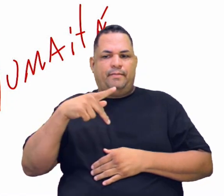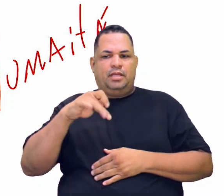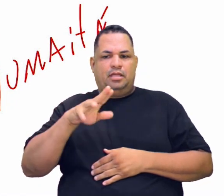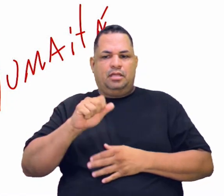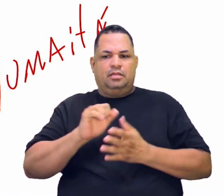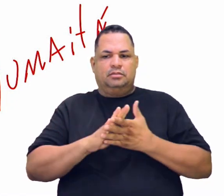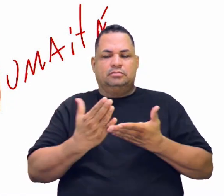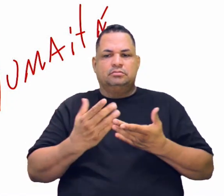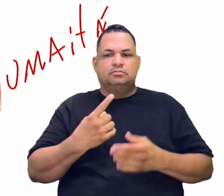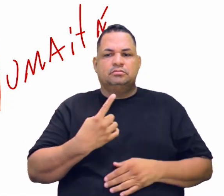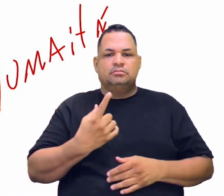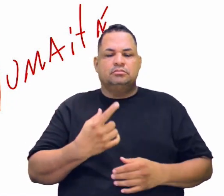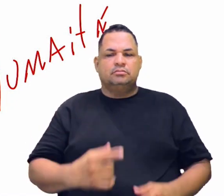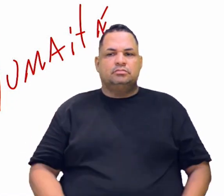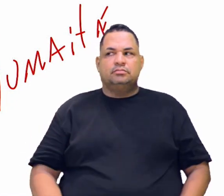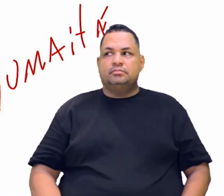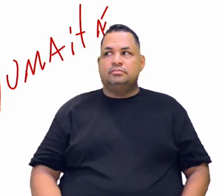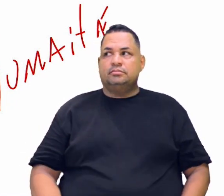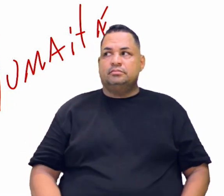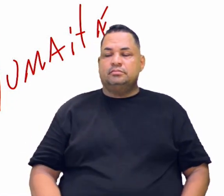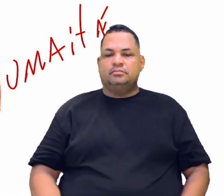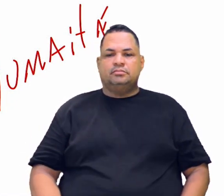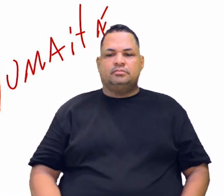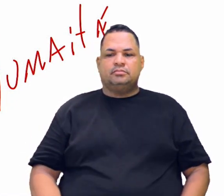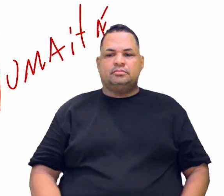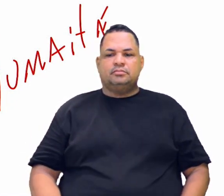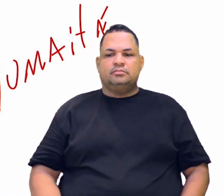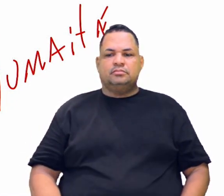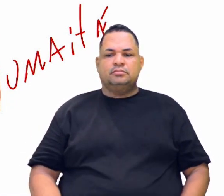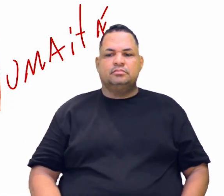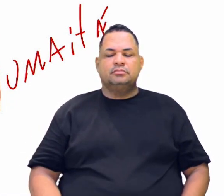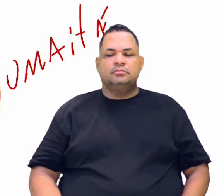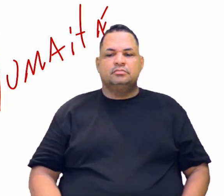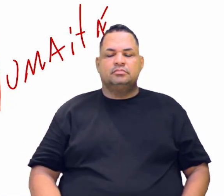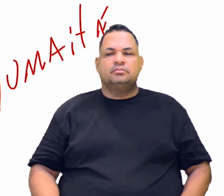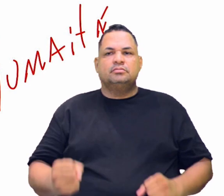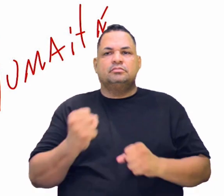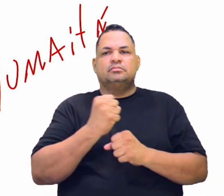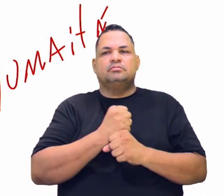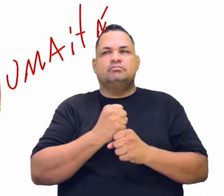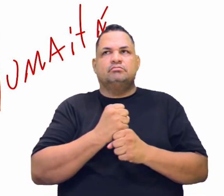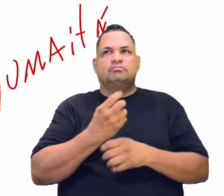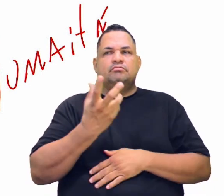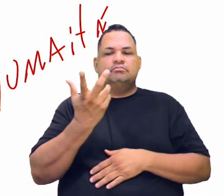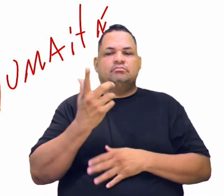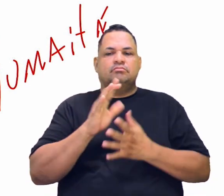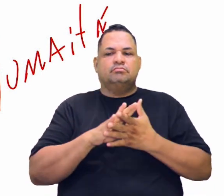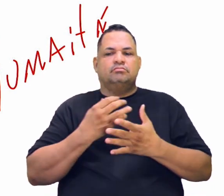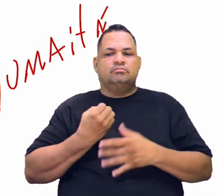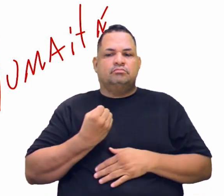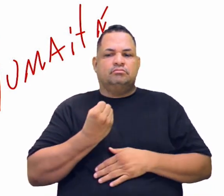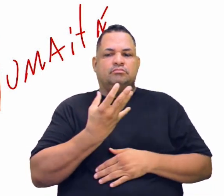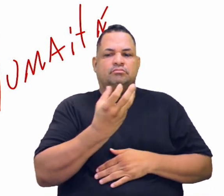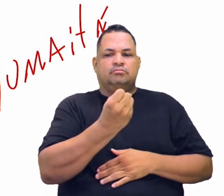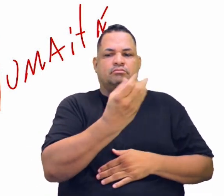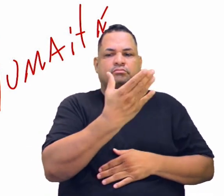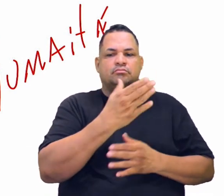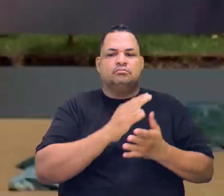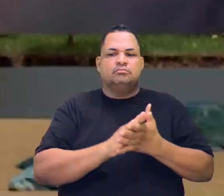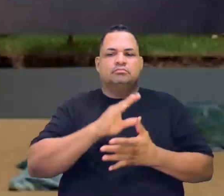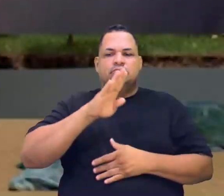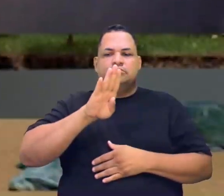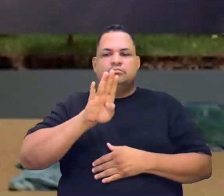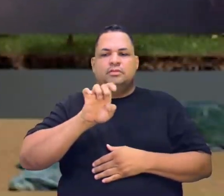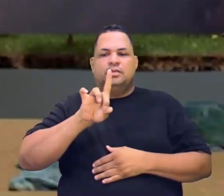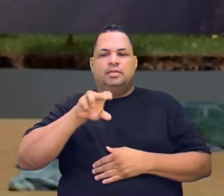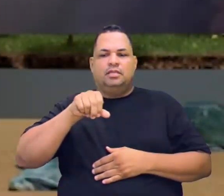Uma vez, vem para mim aqui, uma vez, em um ano eu fui viajar para Belém,